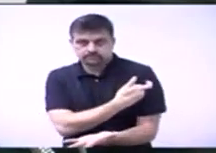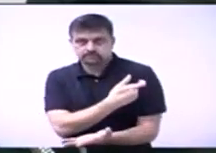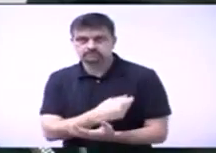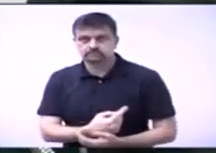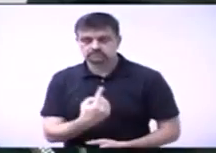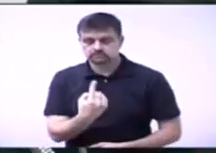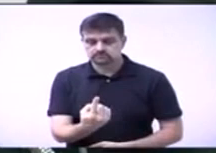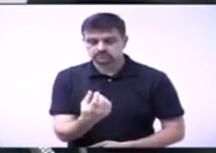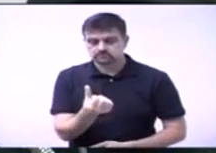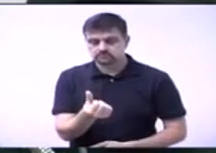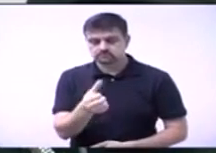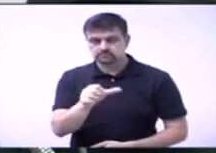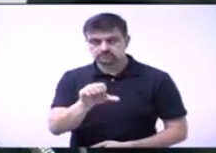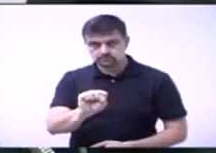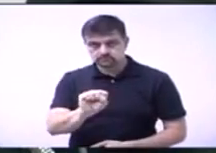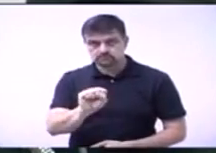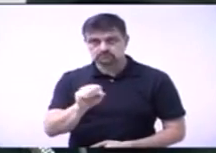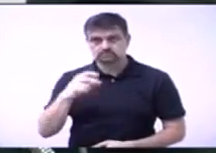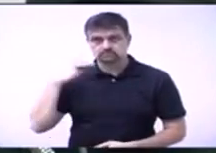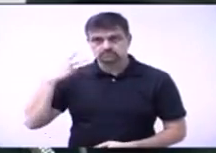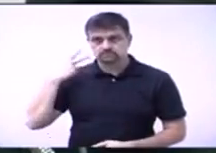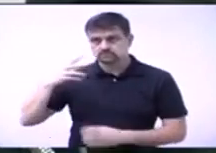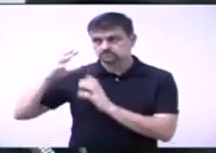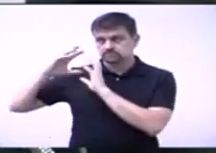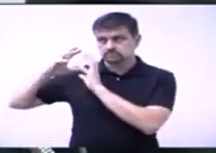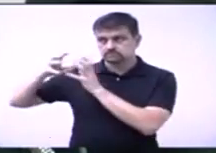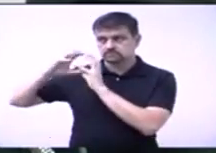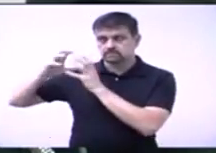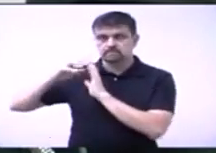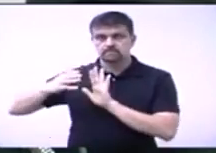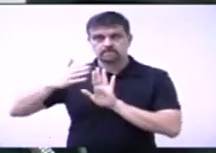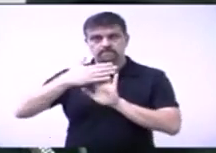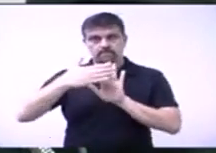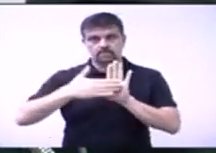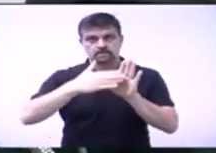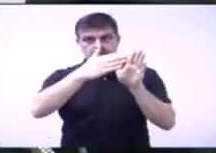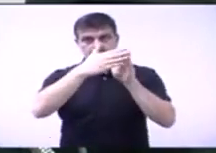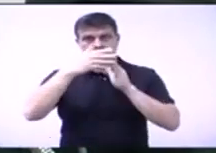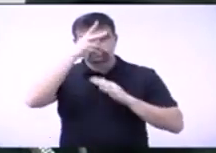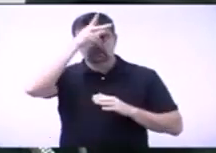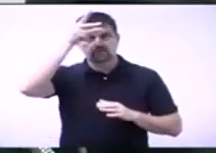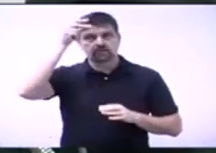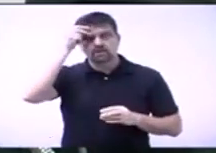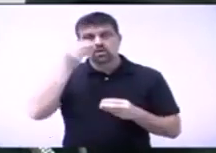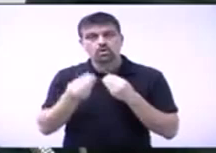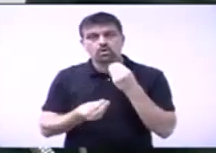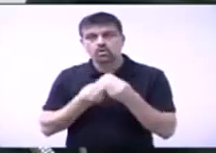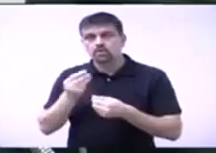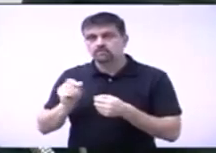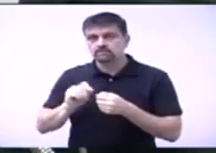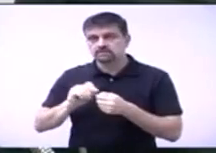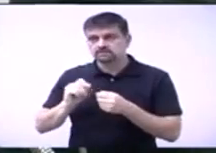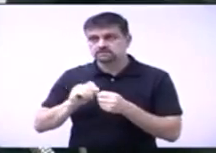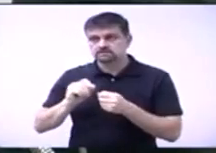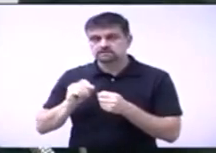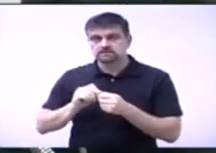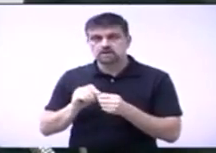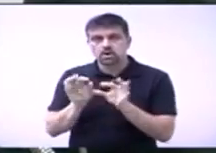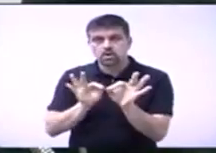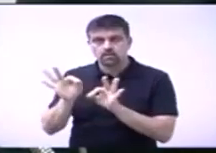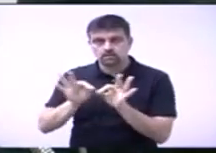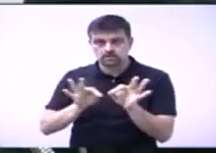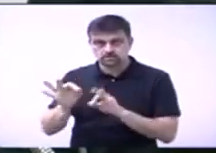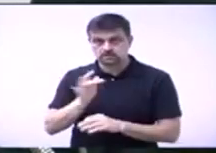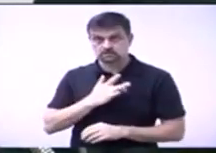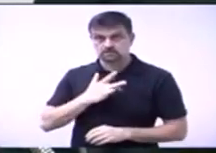168, do vereador Zé Coco, propõe ao executivo estudos para implantação do projeto Saúde